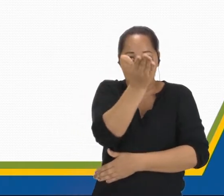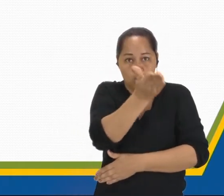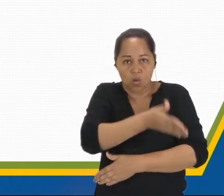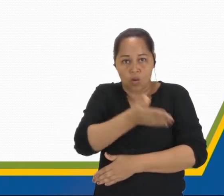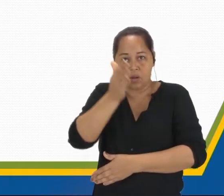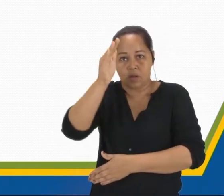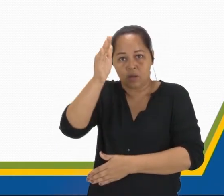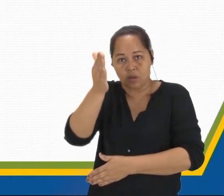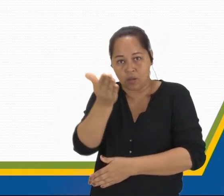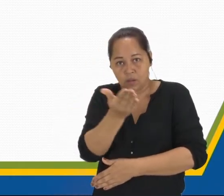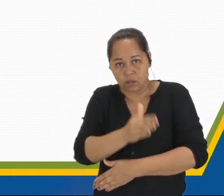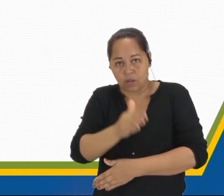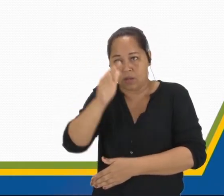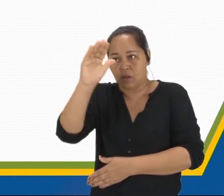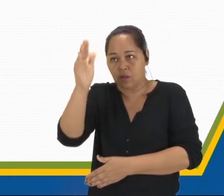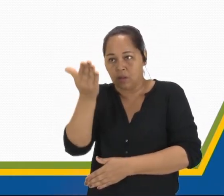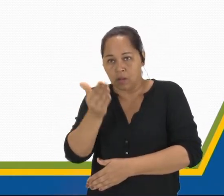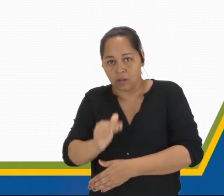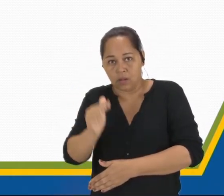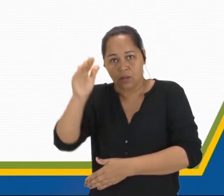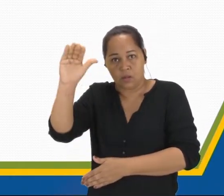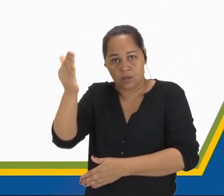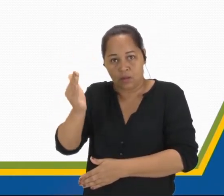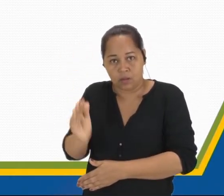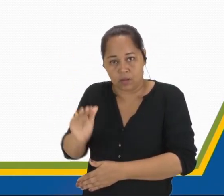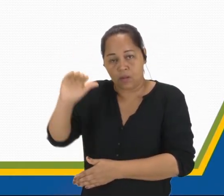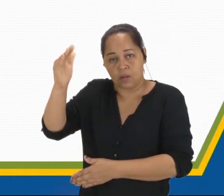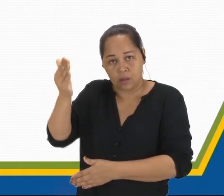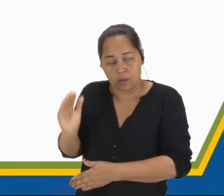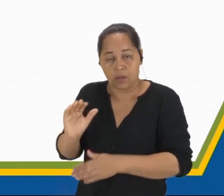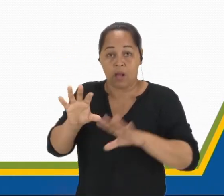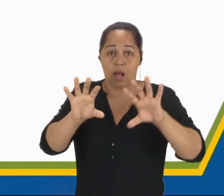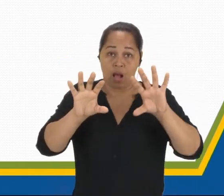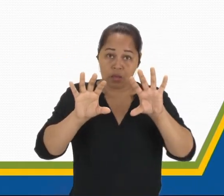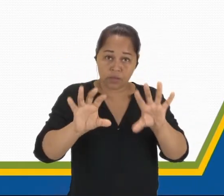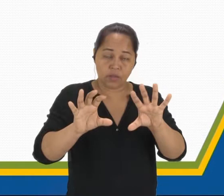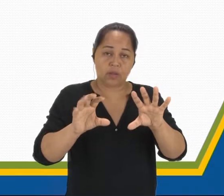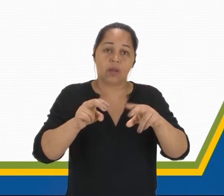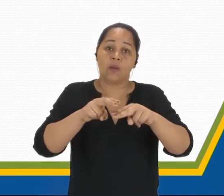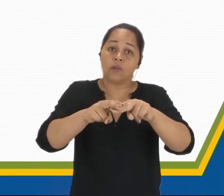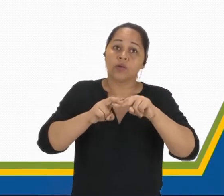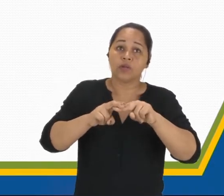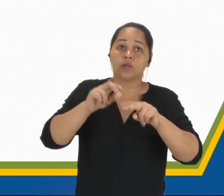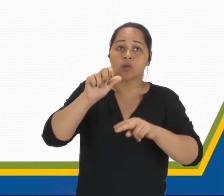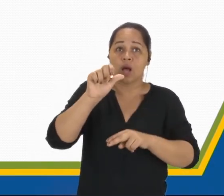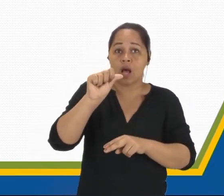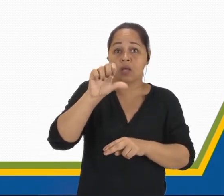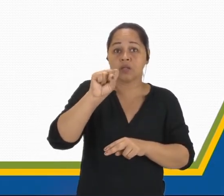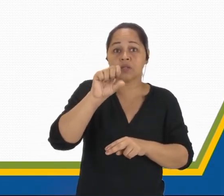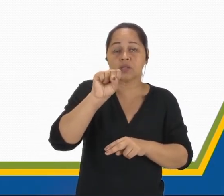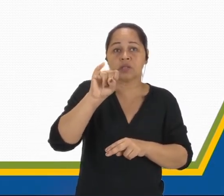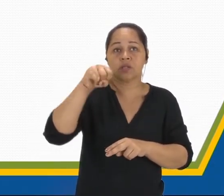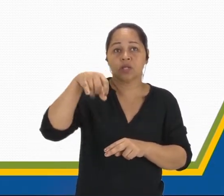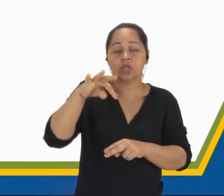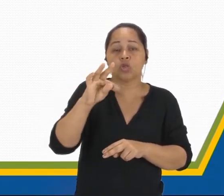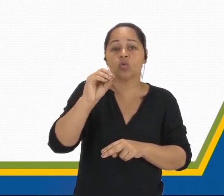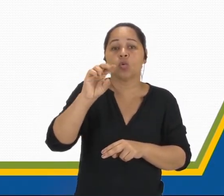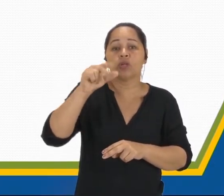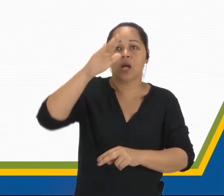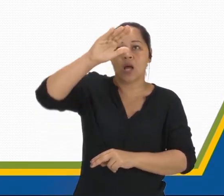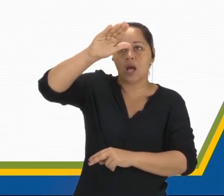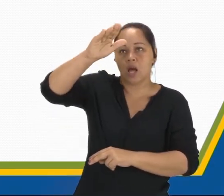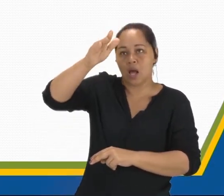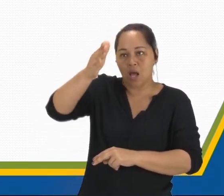bem, ela vai ter esse comportamento aqui. Com base nisso, a assíntota seria isso aqui, ó. Então isso quer dizer